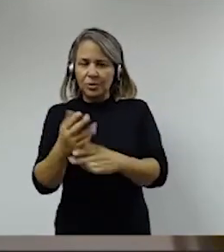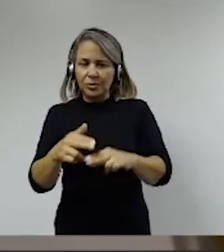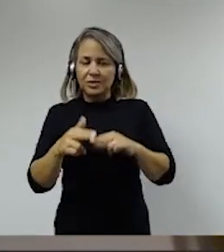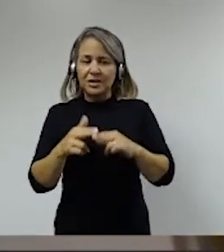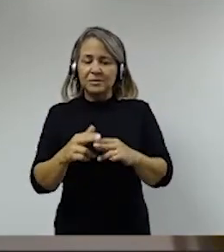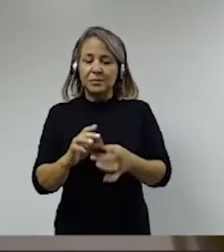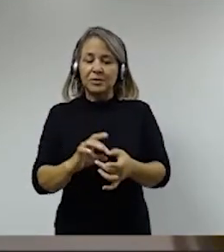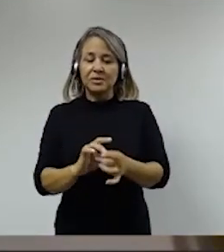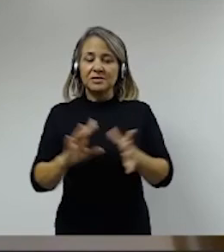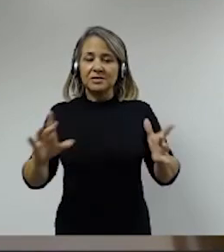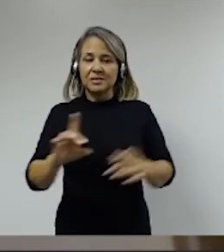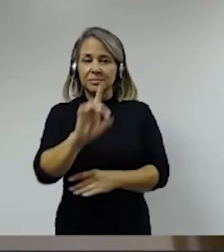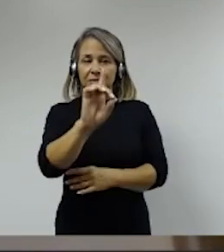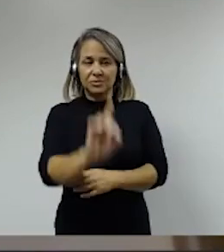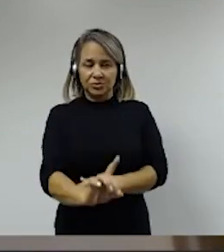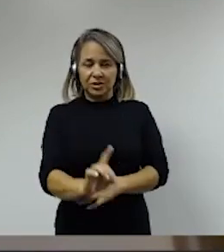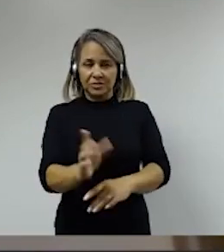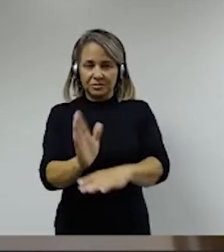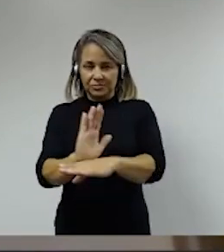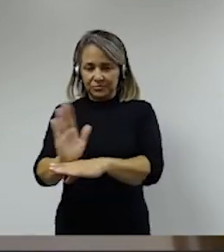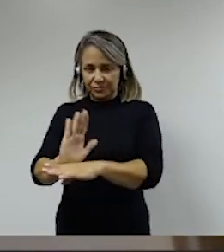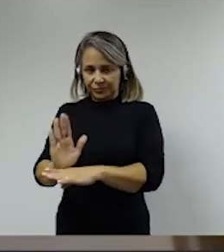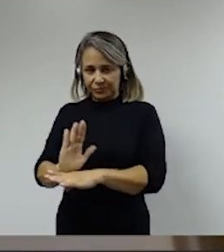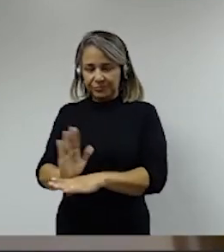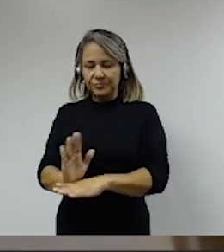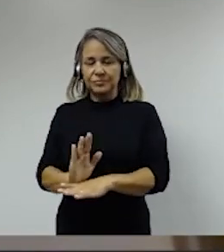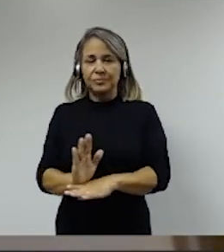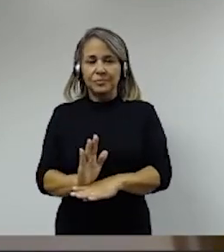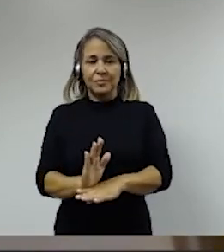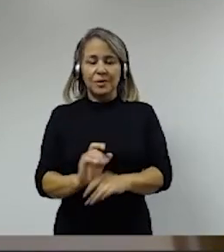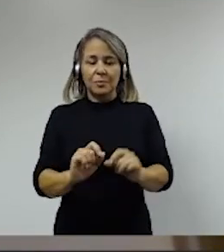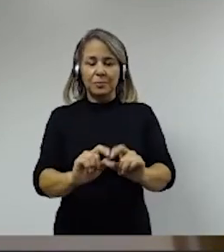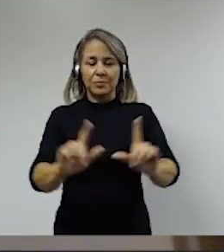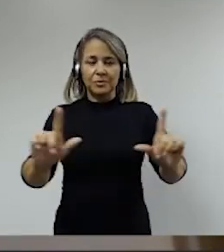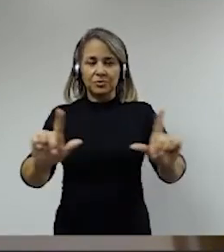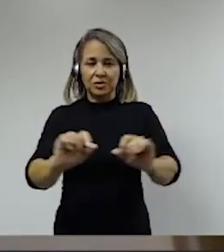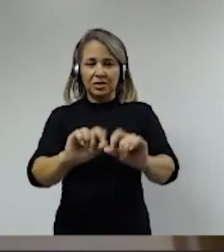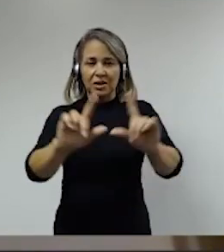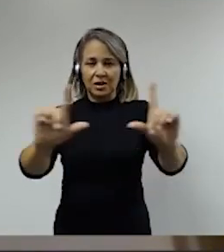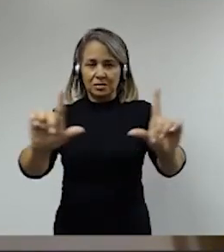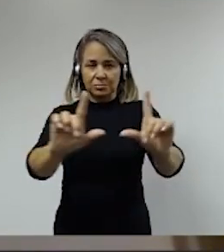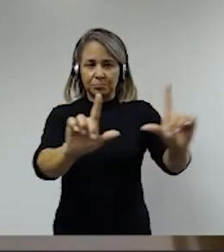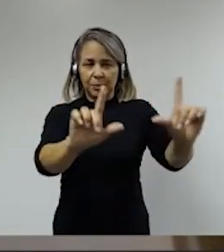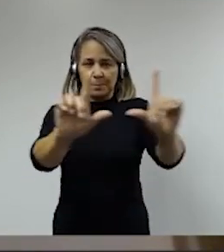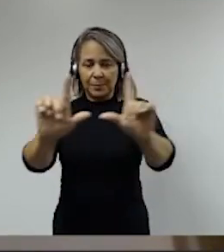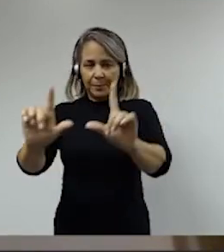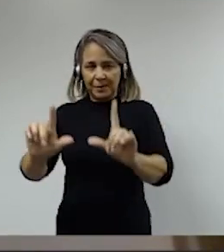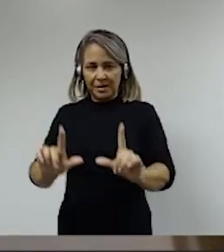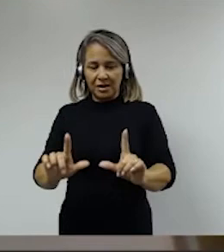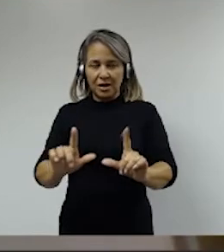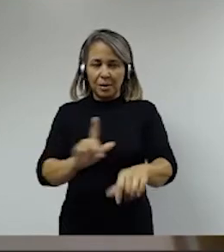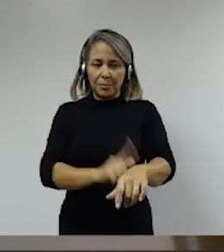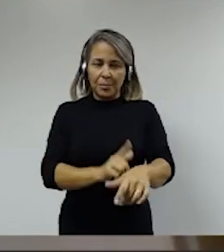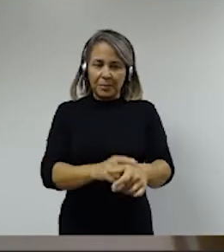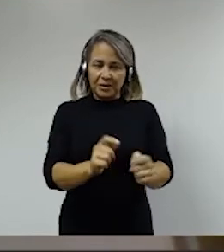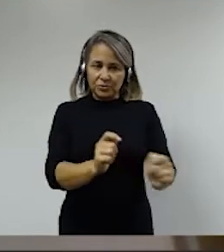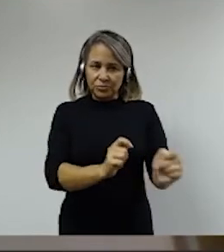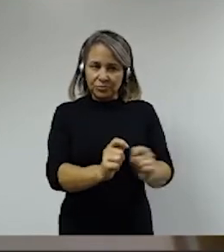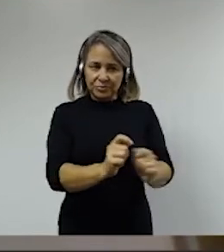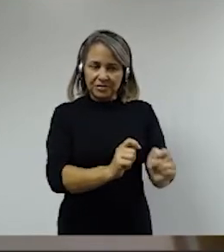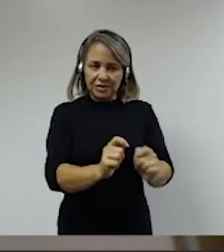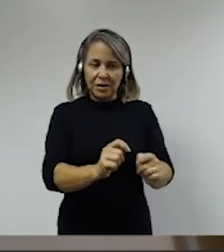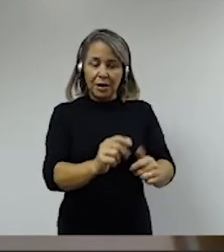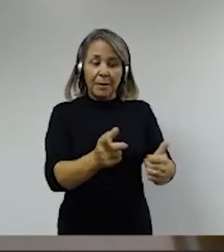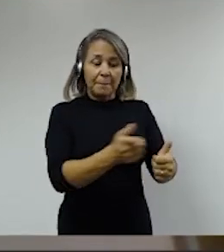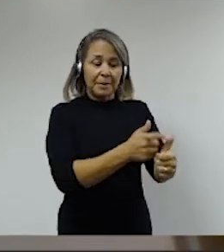do licenciamento de direitos dos filmes por por etapas de comercialização, momentos de comercialização. Então, primeiro ele é lançado